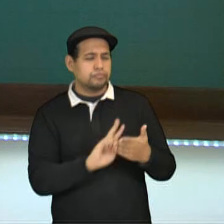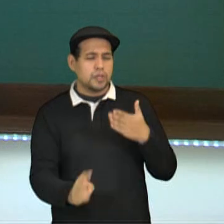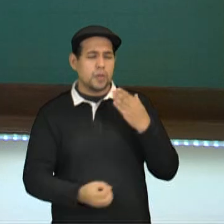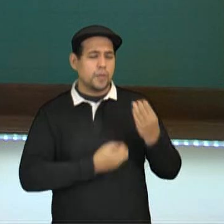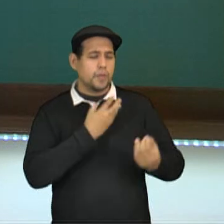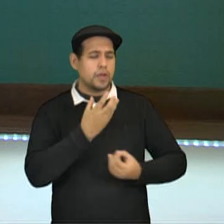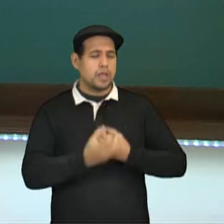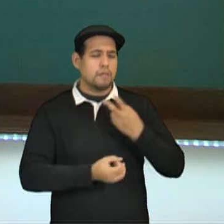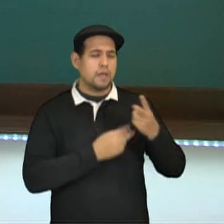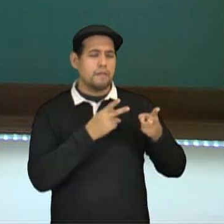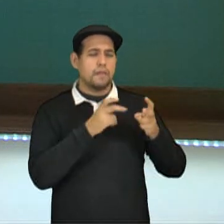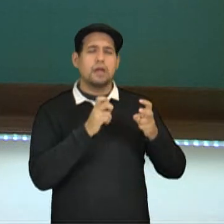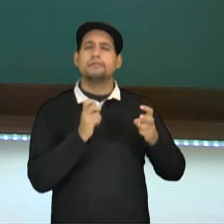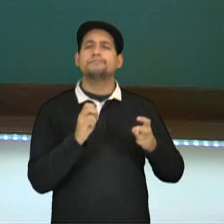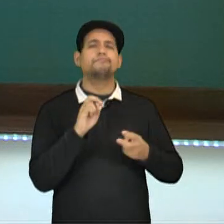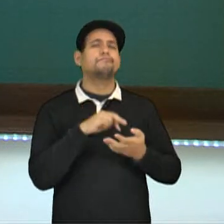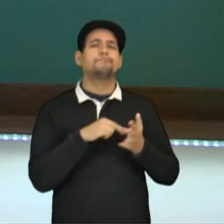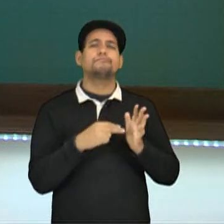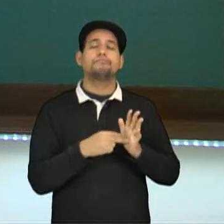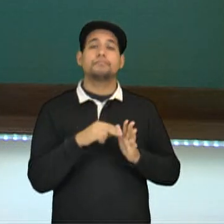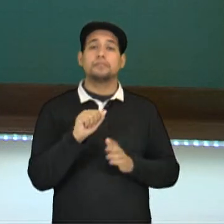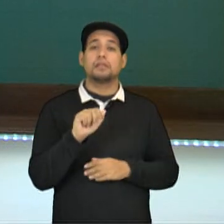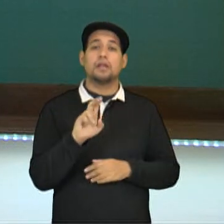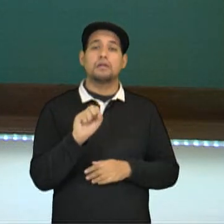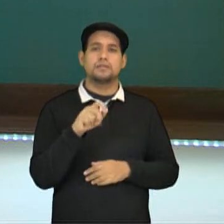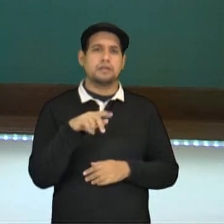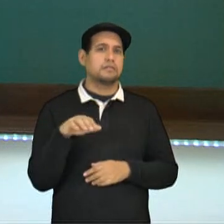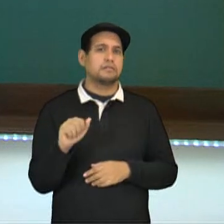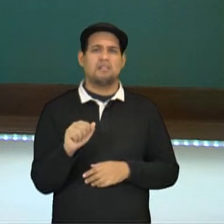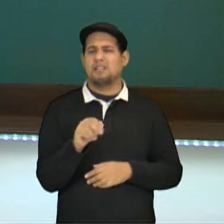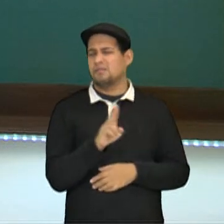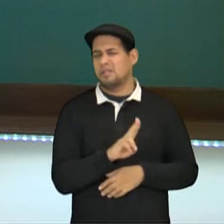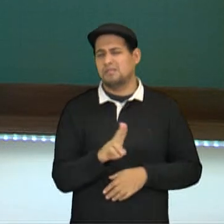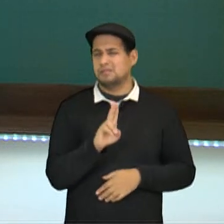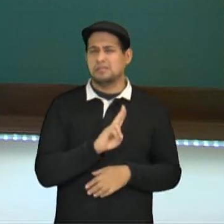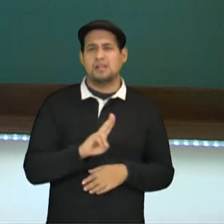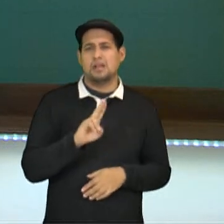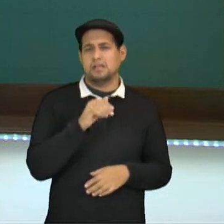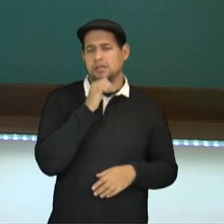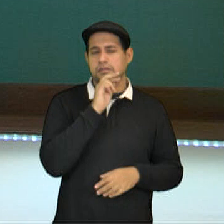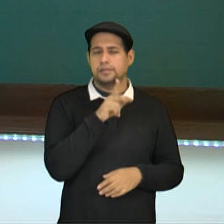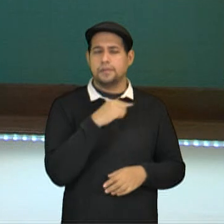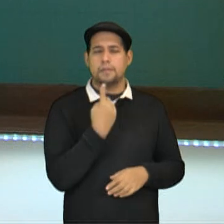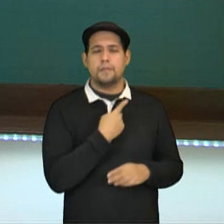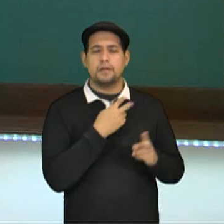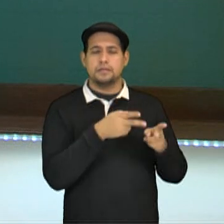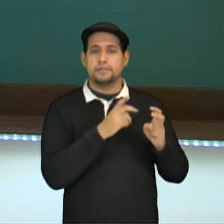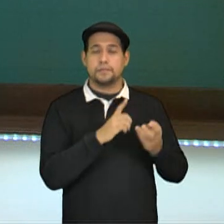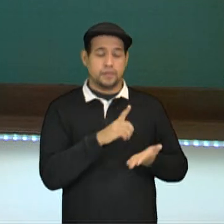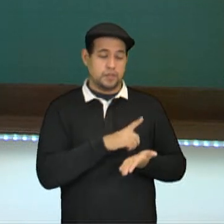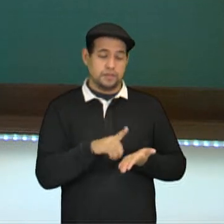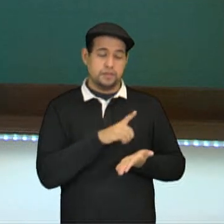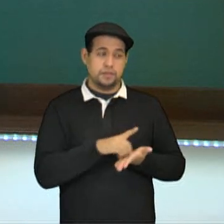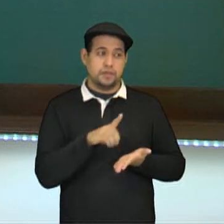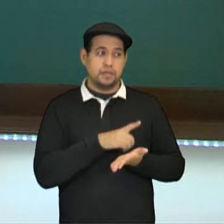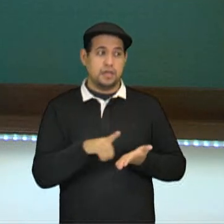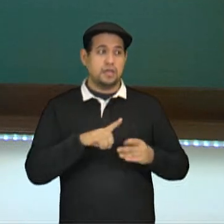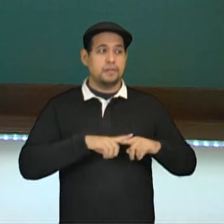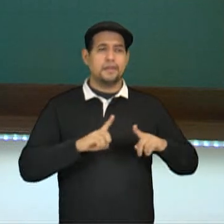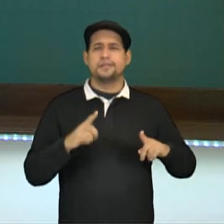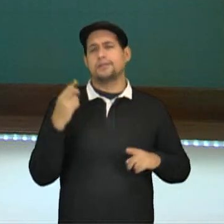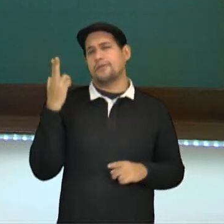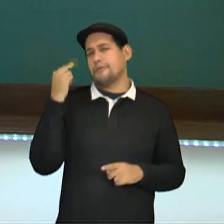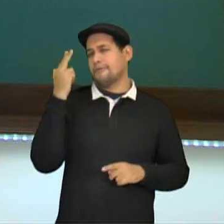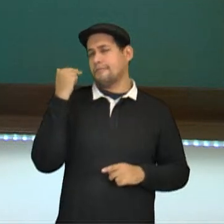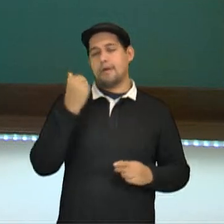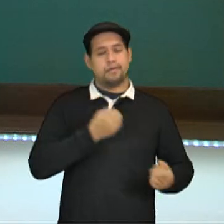sentido de ausência. Então a palavra ausência aqui, ela não é usada no sentido como a gente vê lá no dicionário. E isso é muito comum